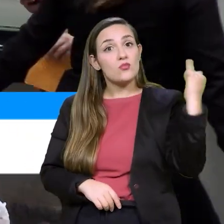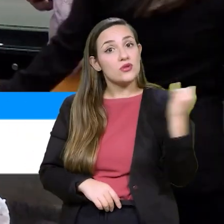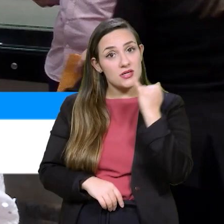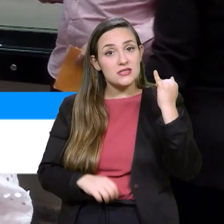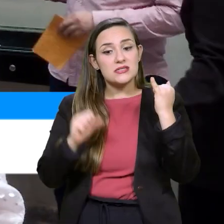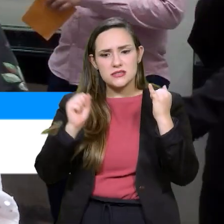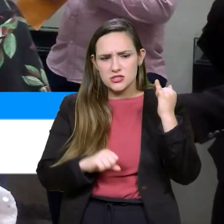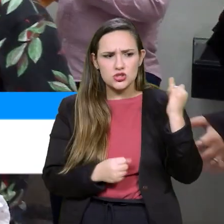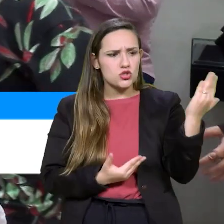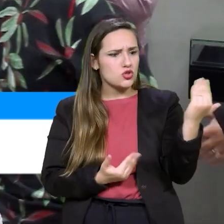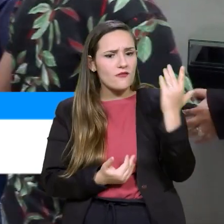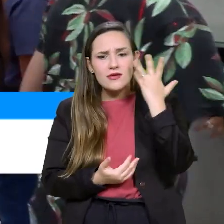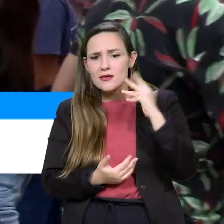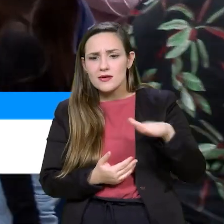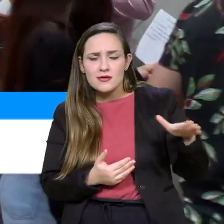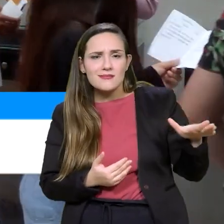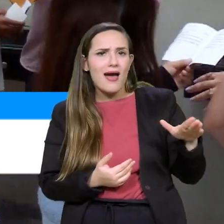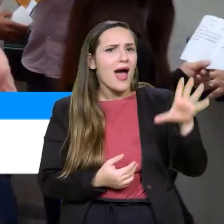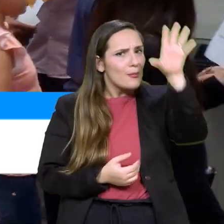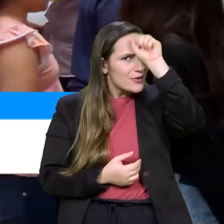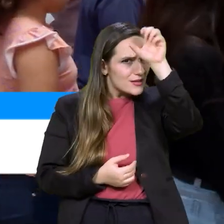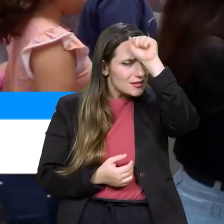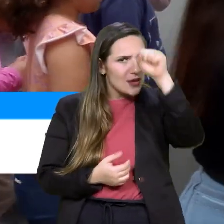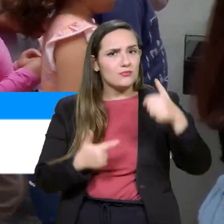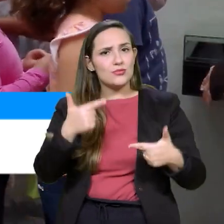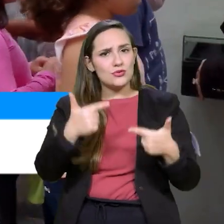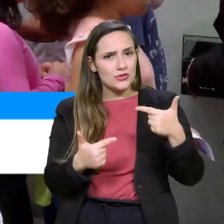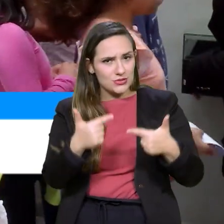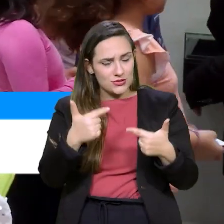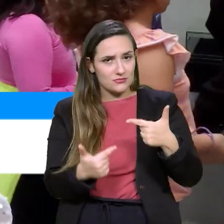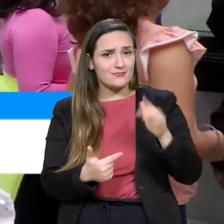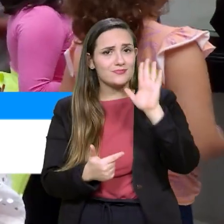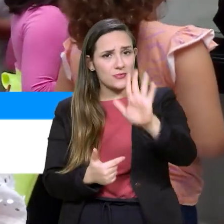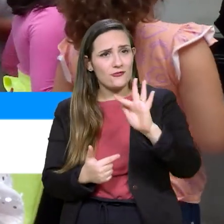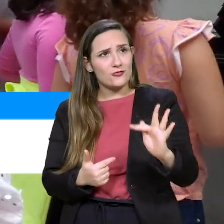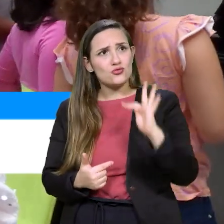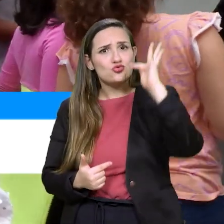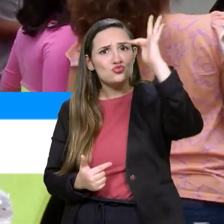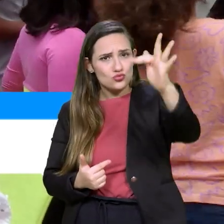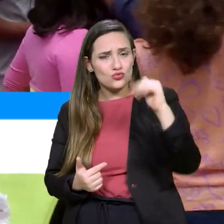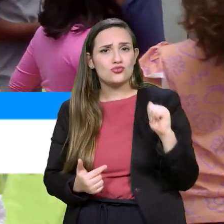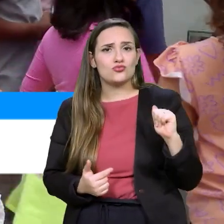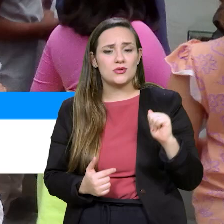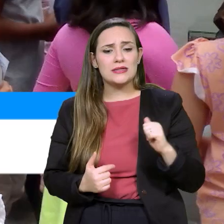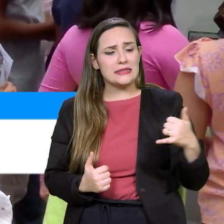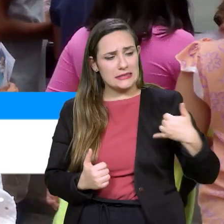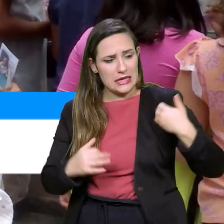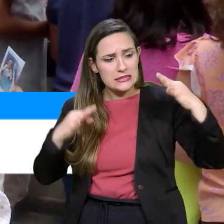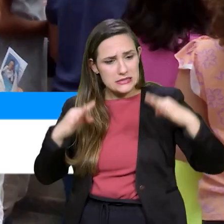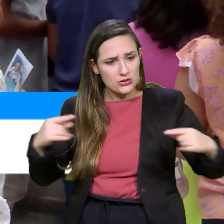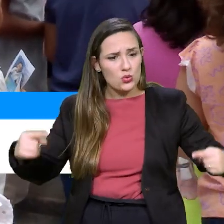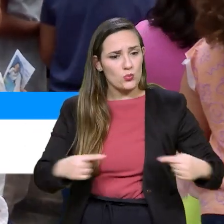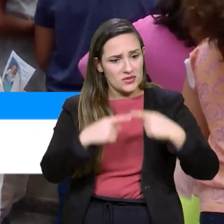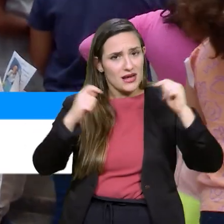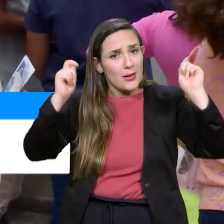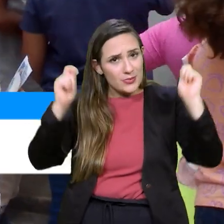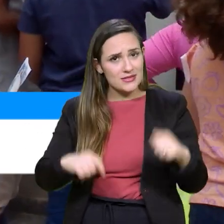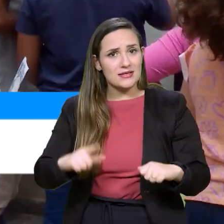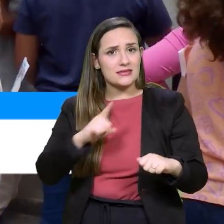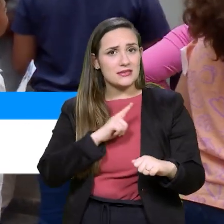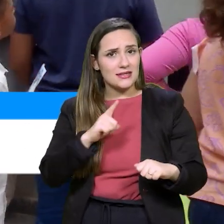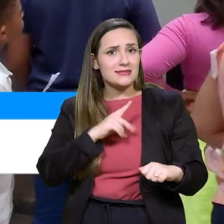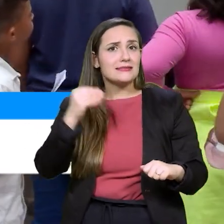essa meninada, esses jovens, para que eles realmente estejam politizados e quando estiverem, com certeza,